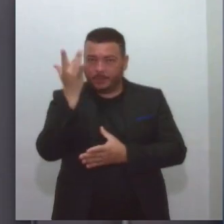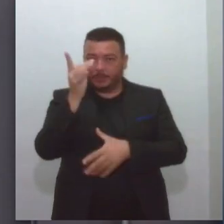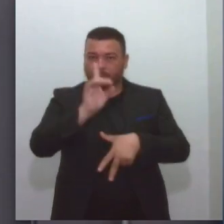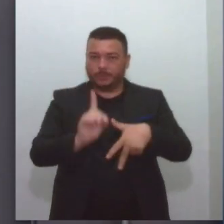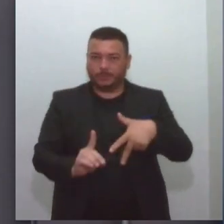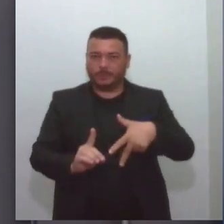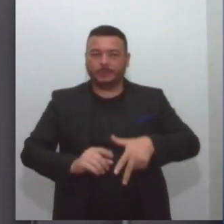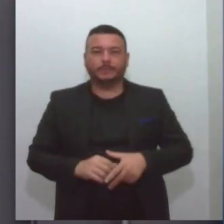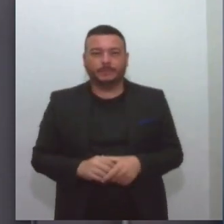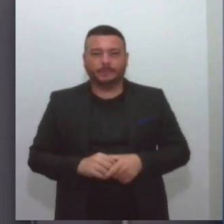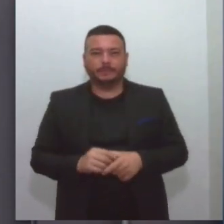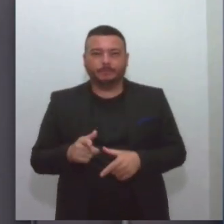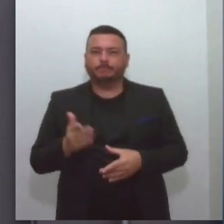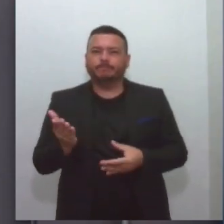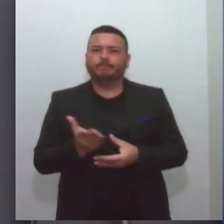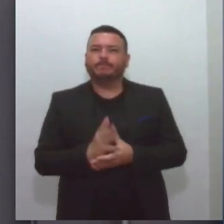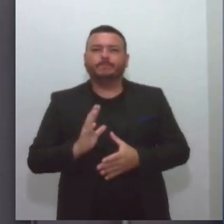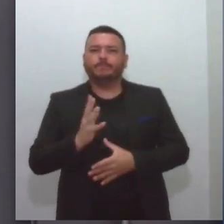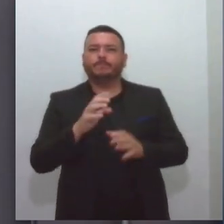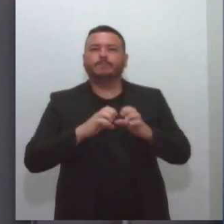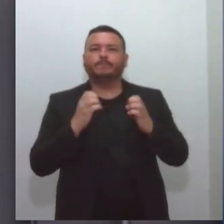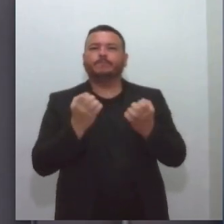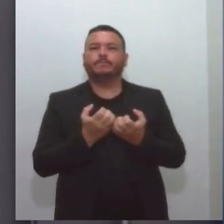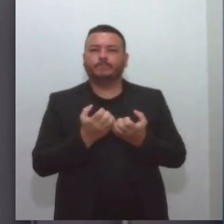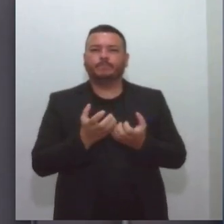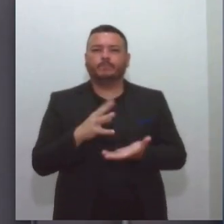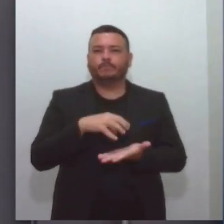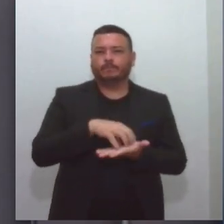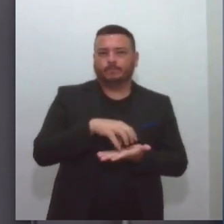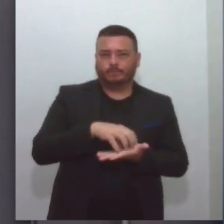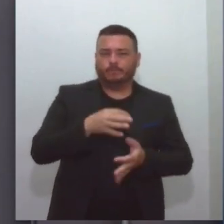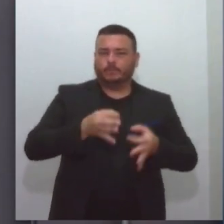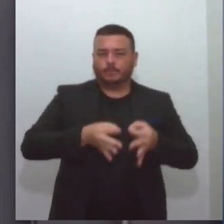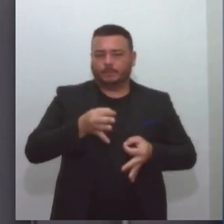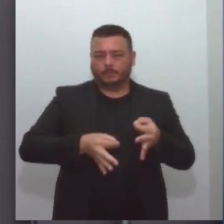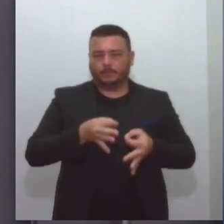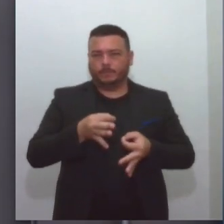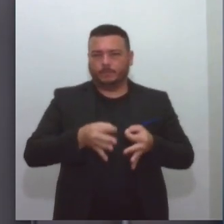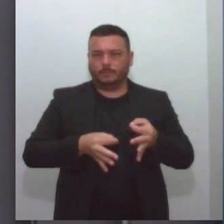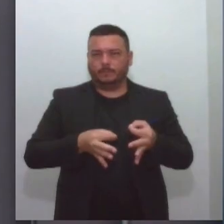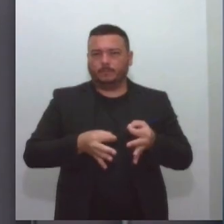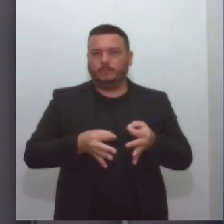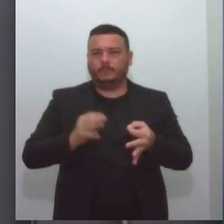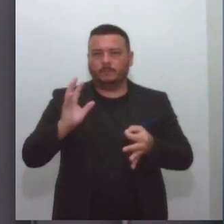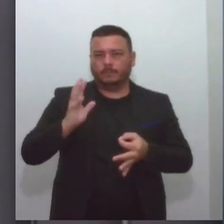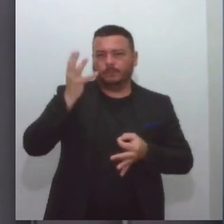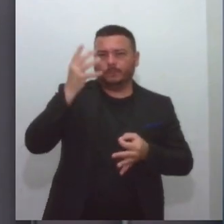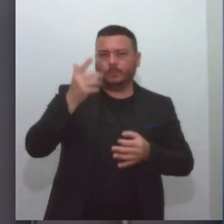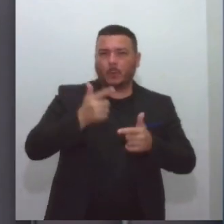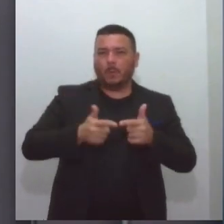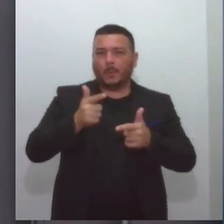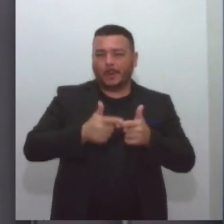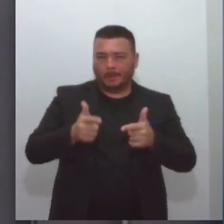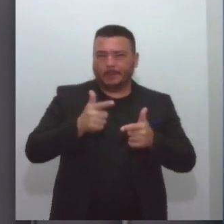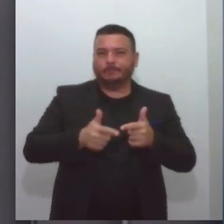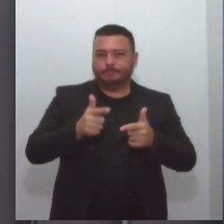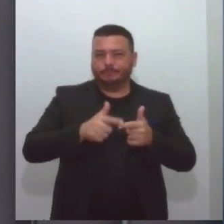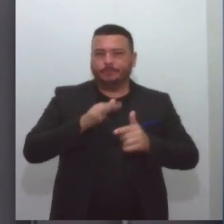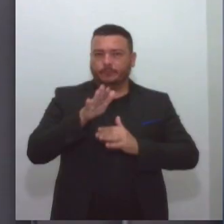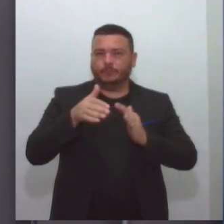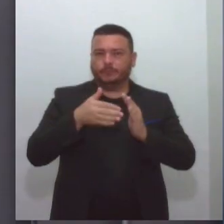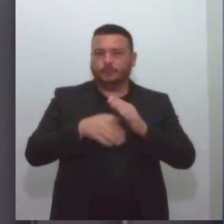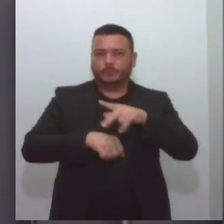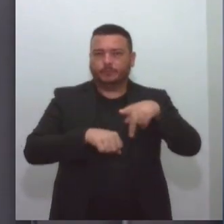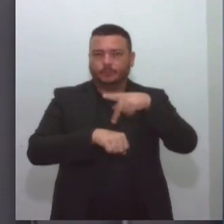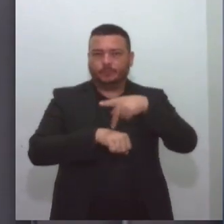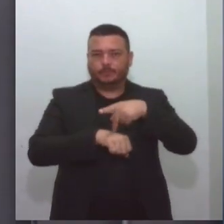ação acontece nos centros judiciários de solução de conflitos de todo o país e